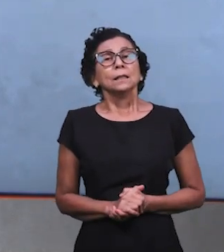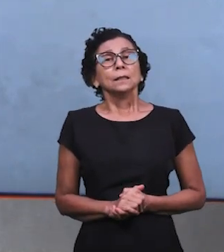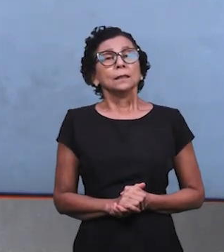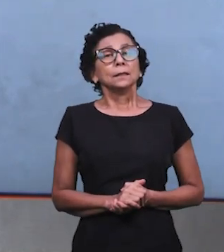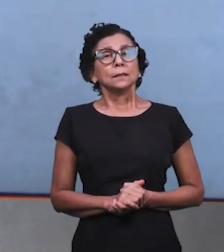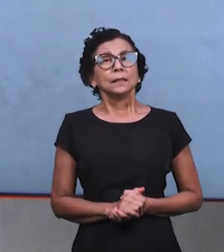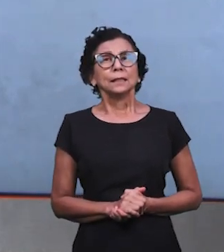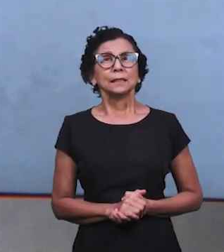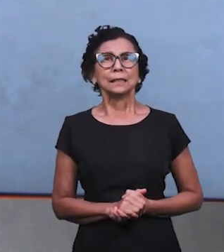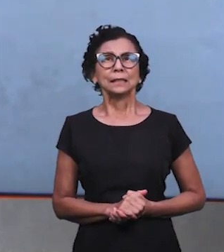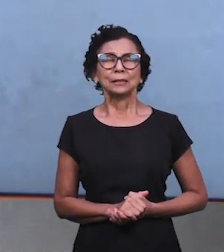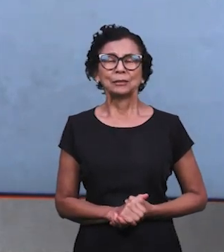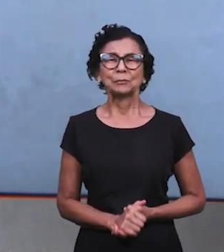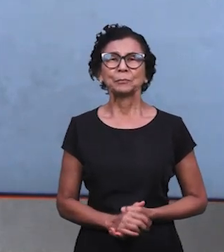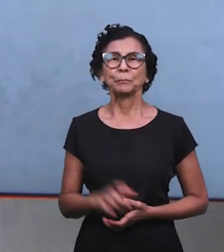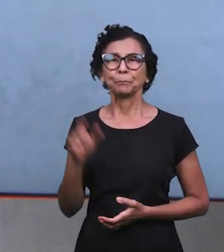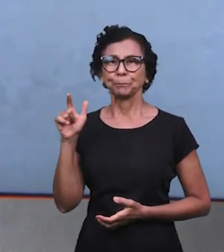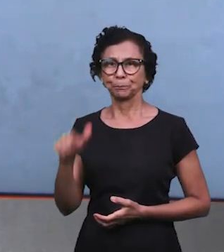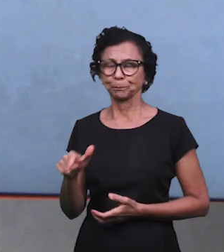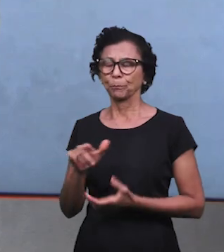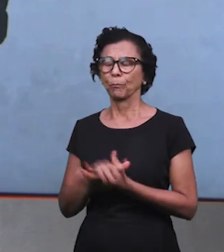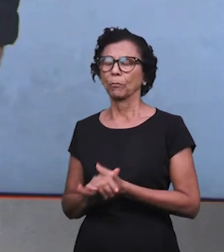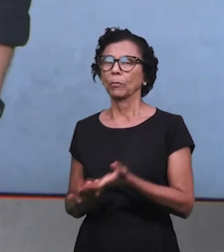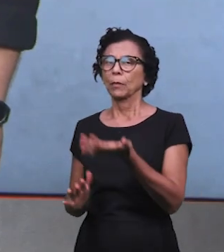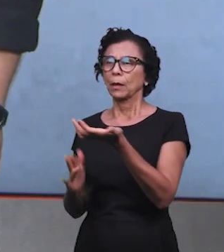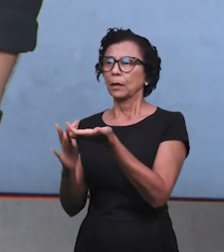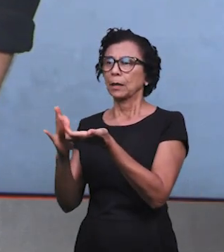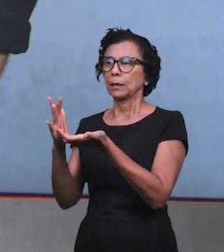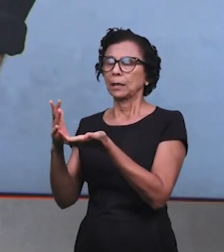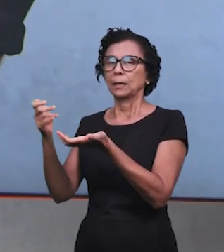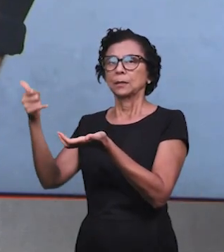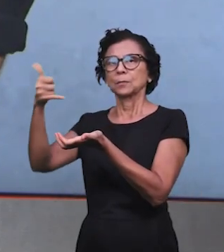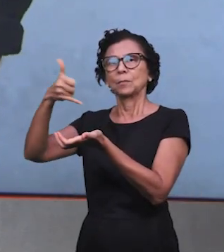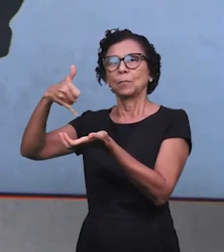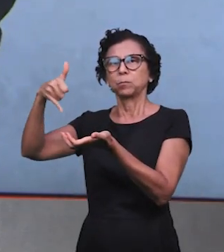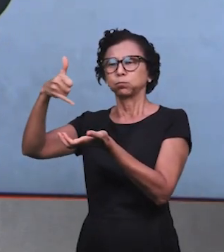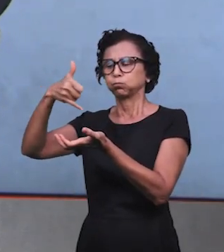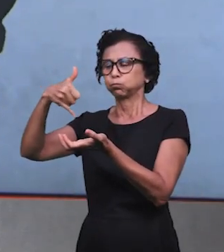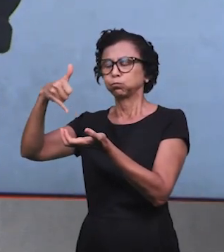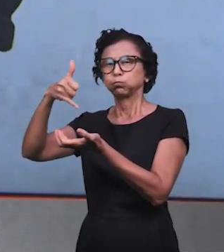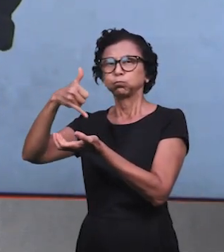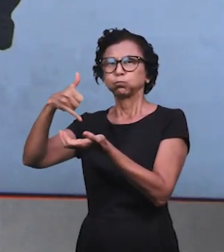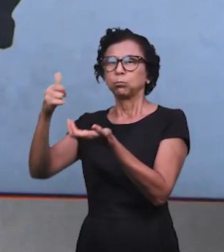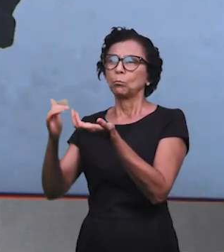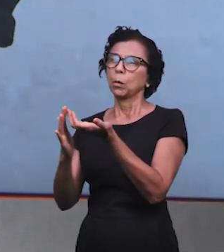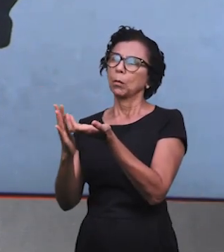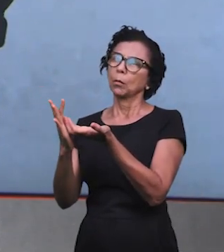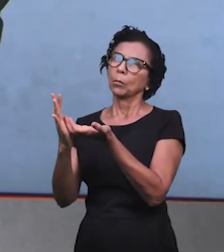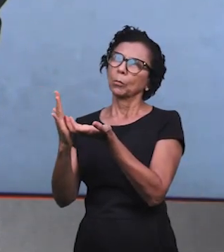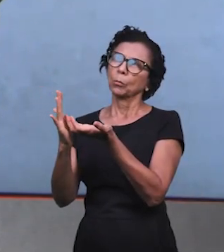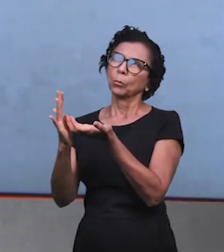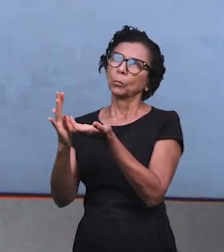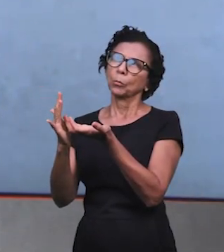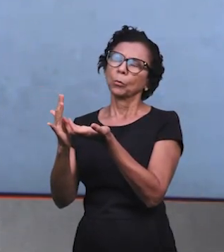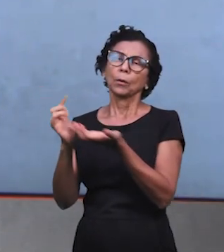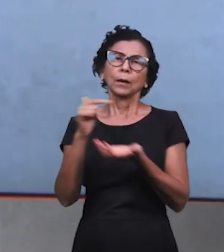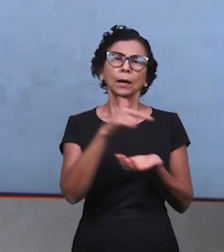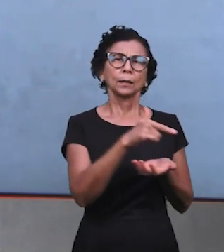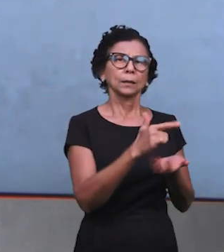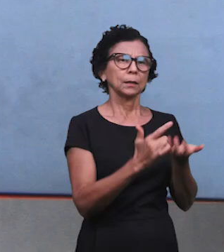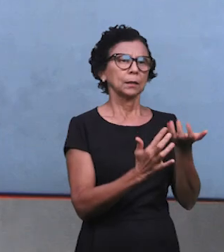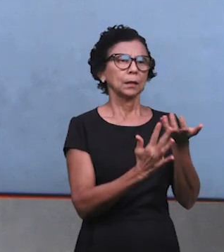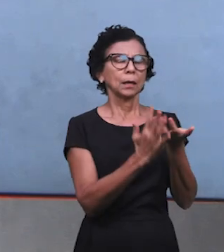cheia, ou permanecia acesa, e por que a candeia sem o óleo apagava muito rápido? Você sabe por que, Cecília, isso